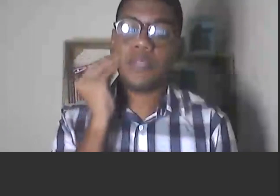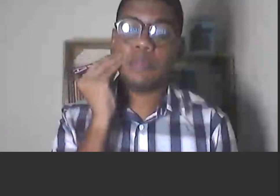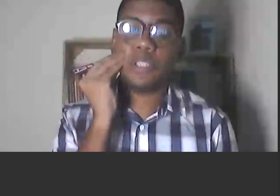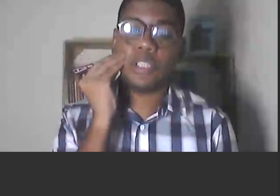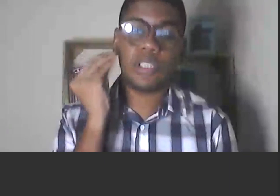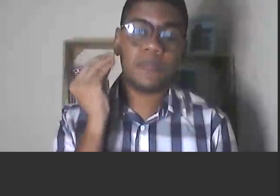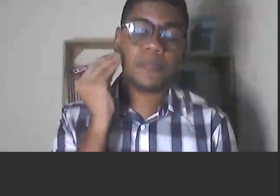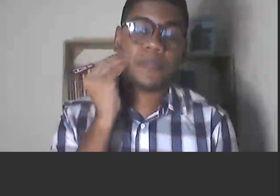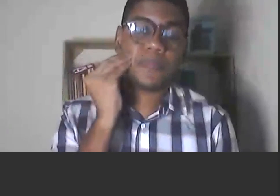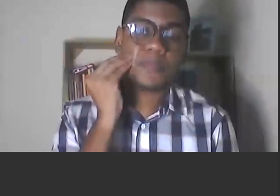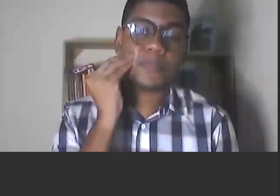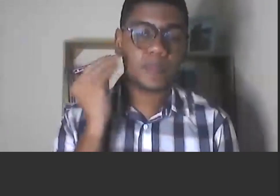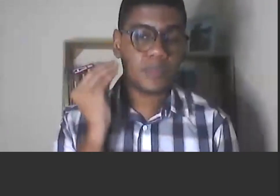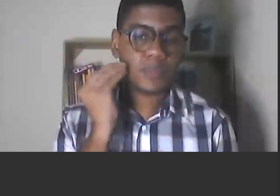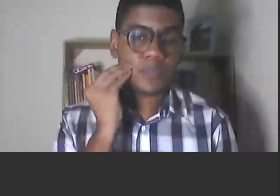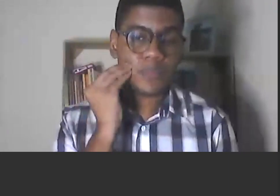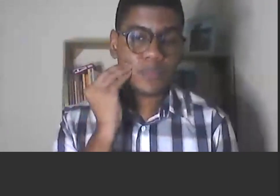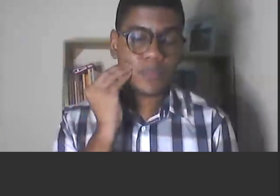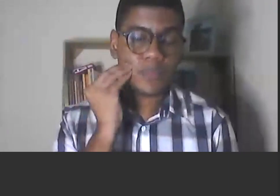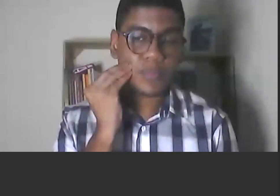coloca na bochecha.